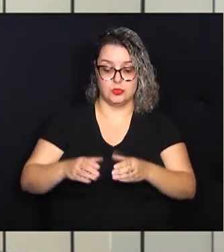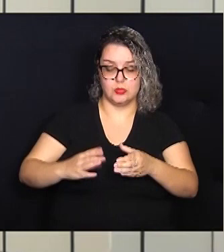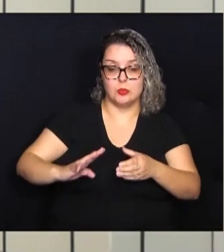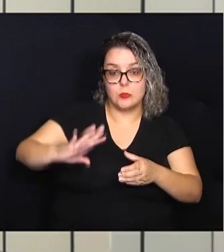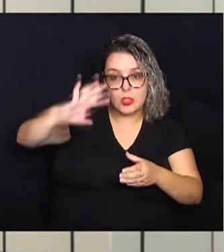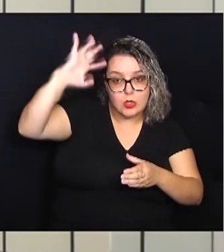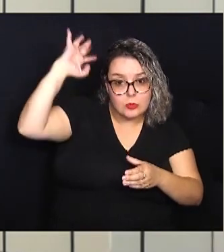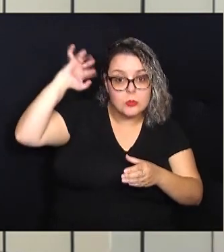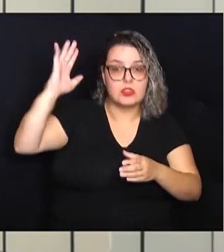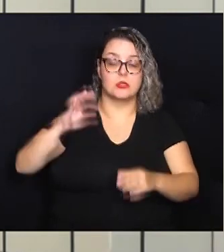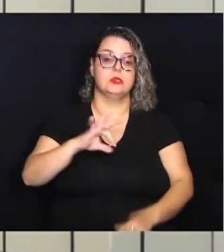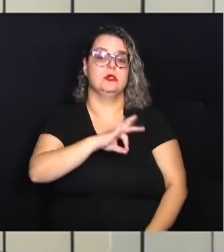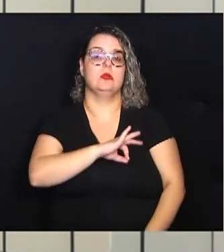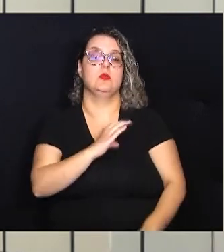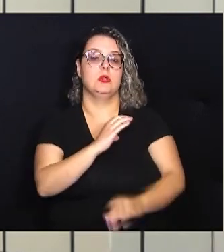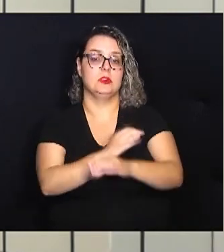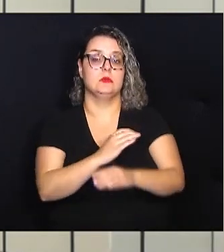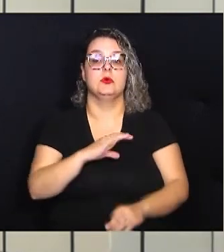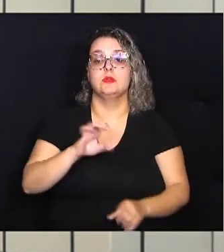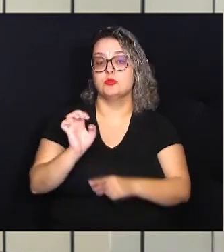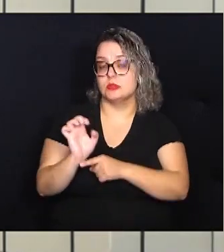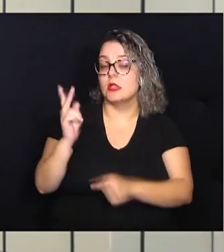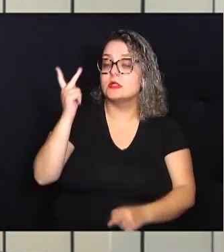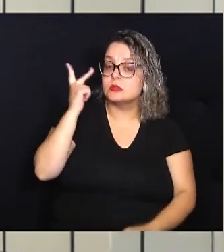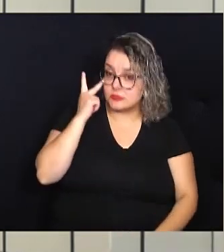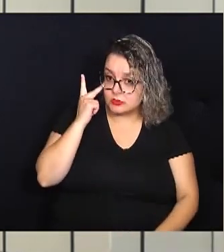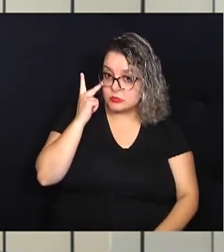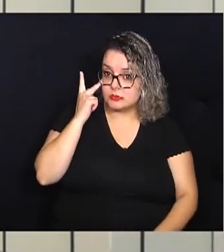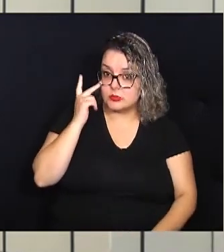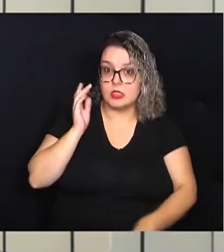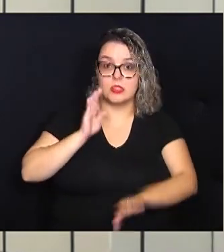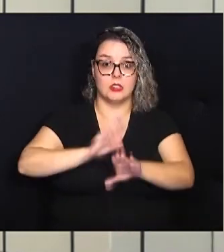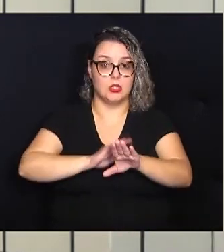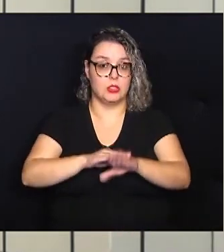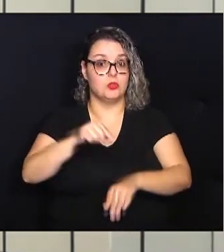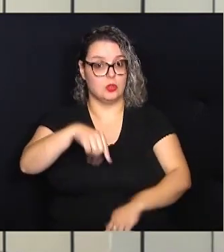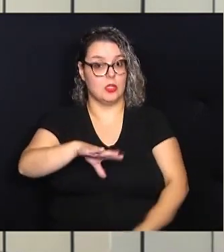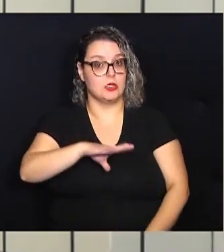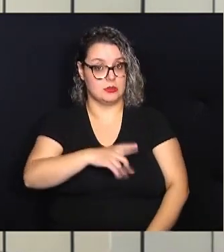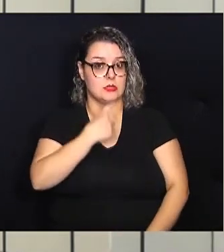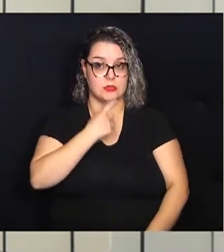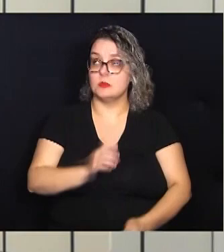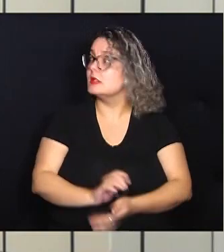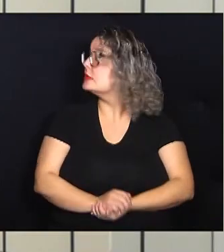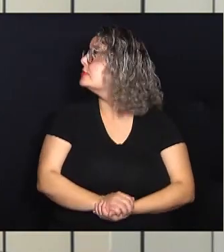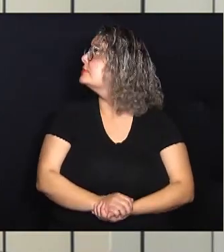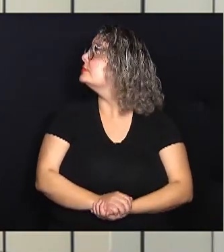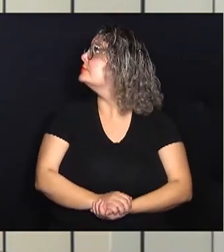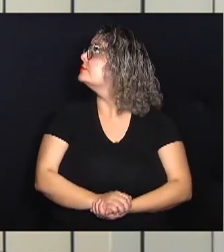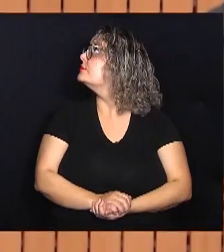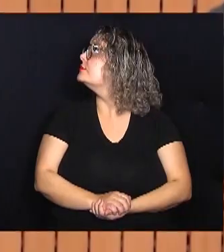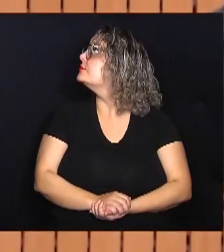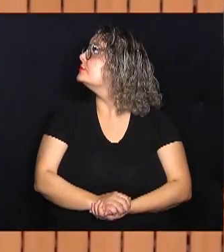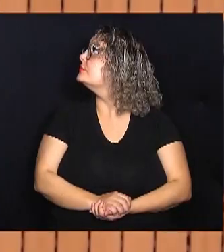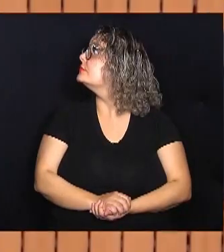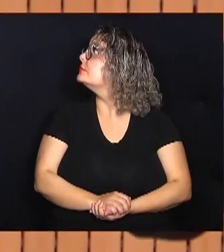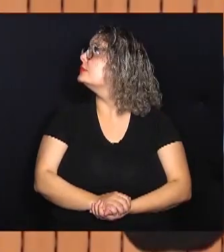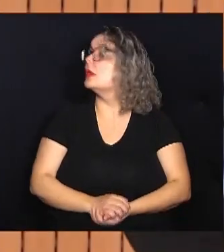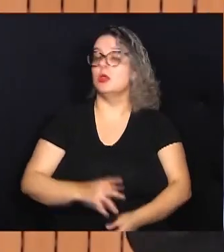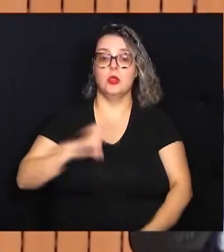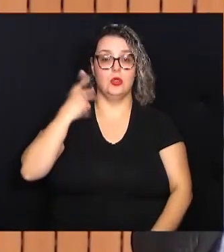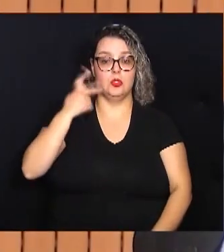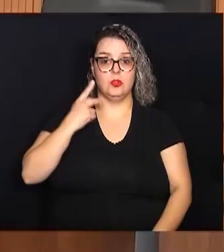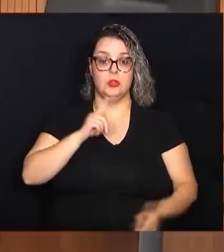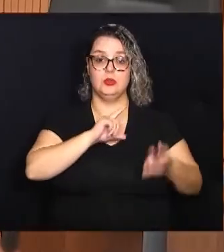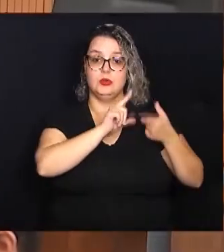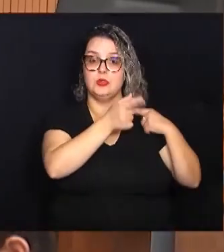da Polícia Civil do Estado de São Paulo, que atuam aqui em Campinas. O vereador Major